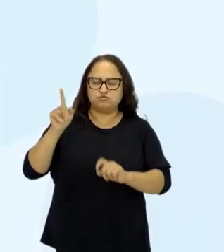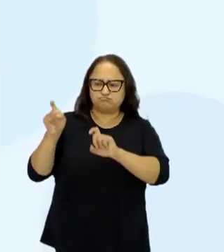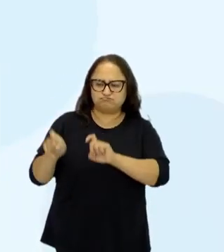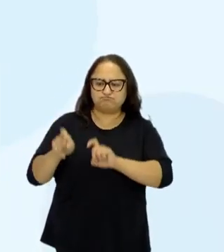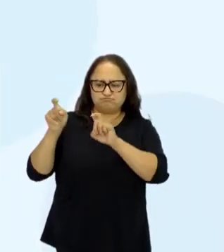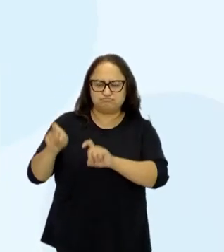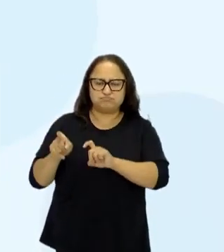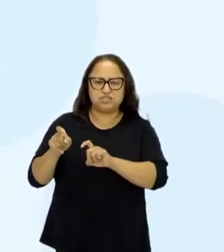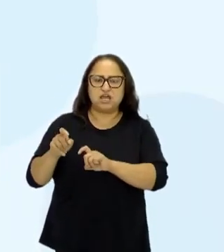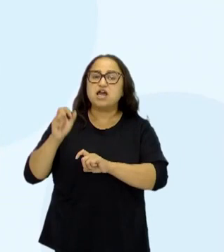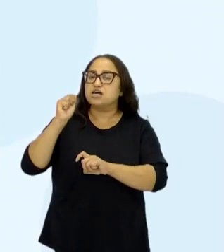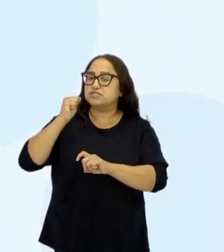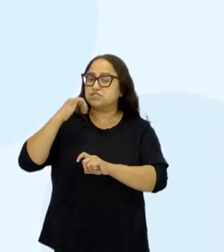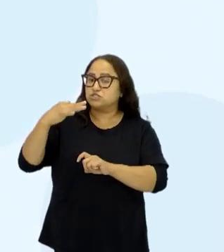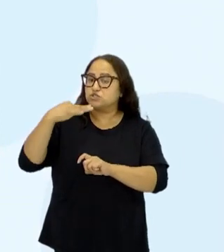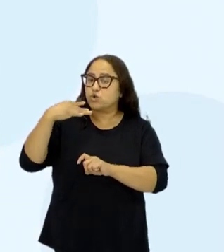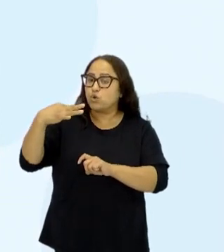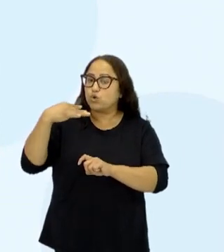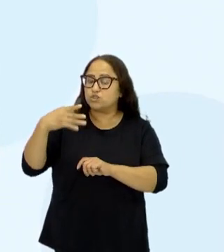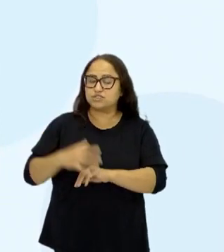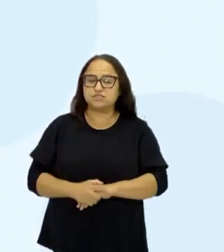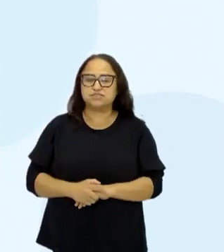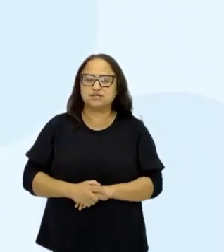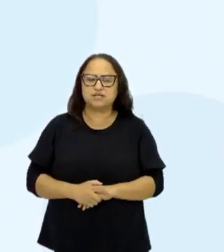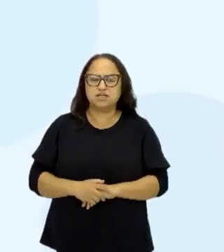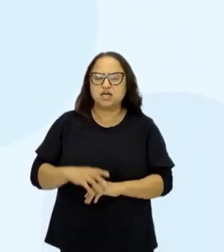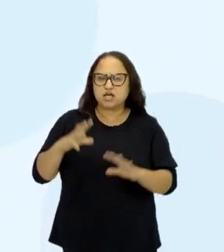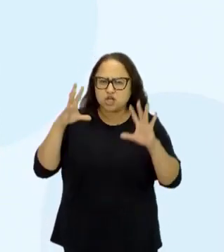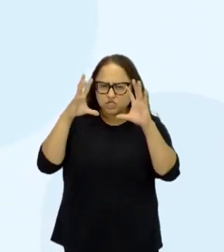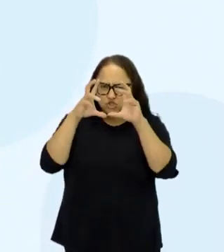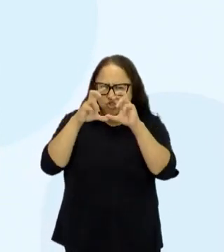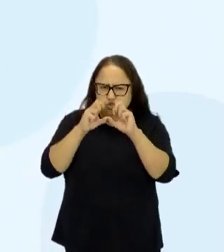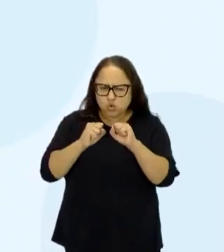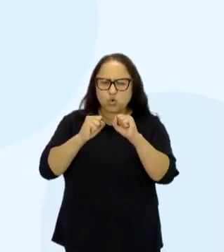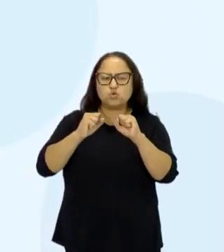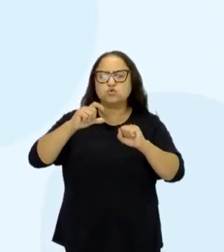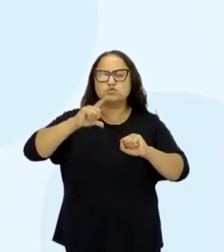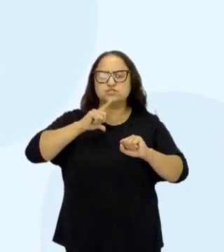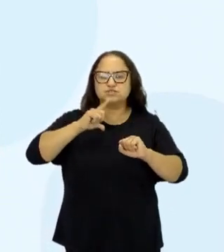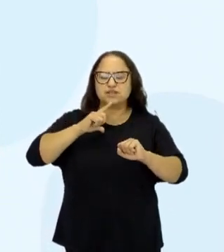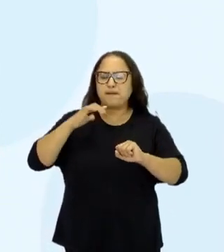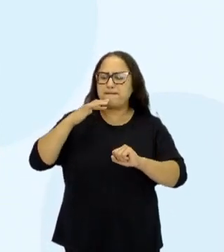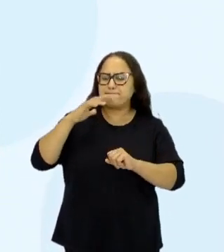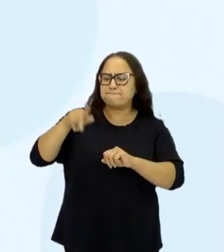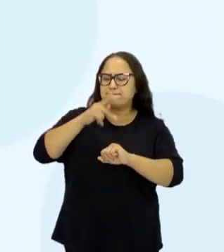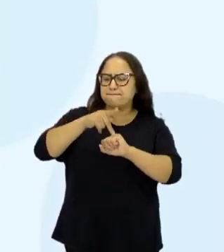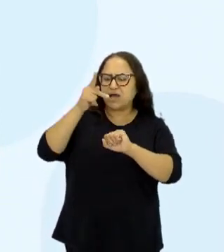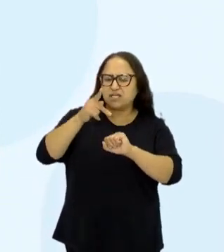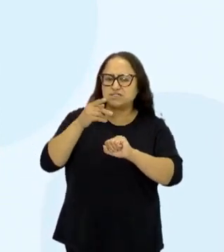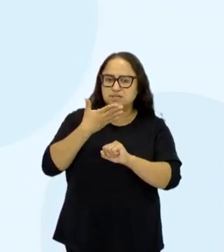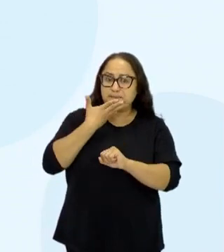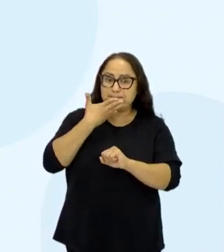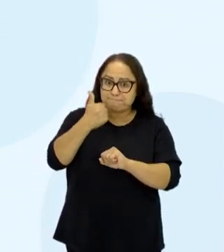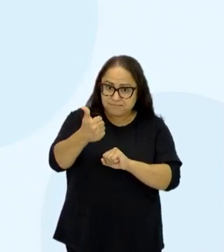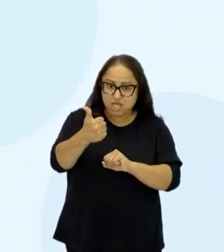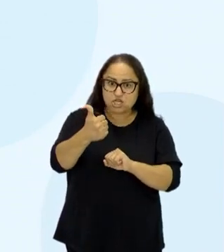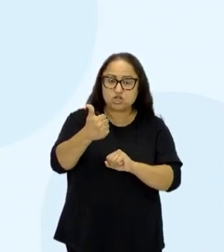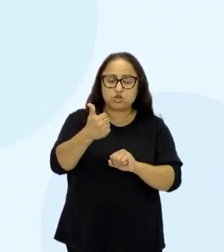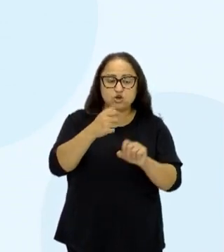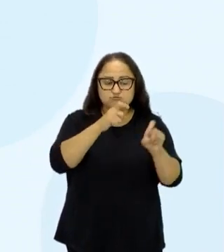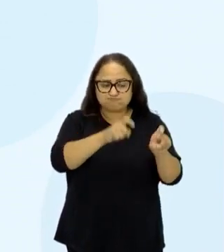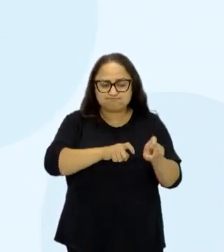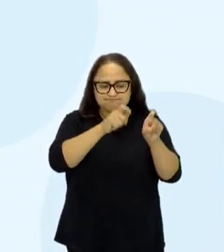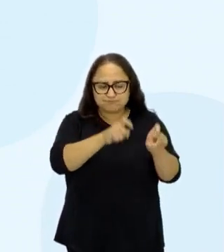ver aí as cores, né? Então, os países aí mais escuros aí são os países aí que são bem valorizados com a questão agrícola